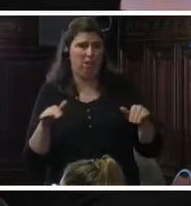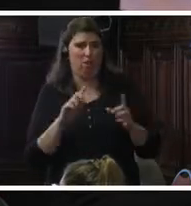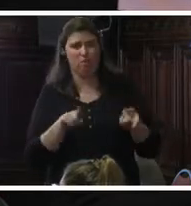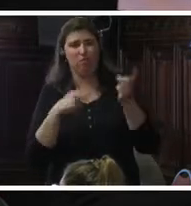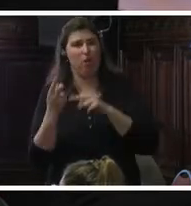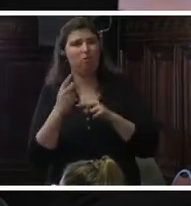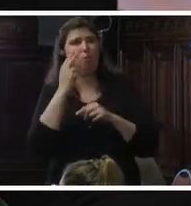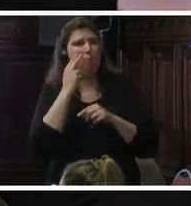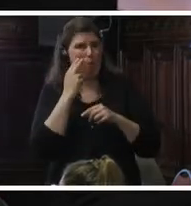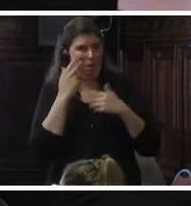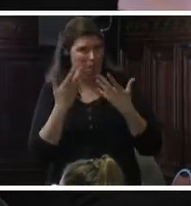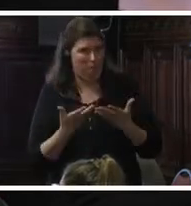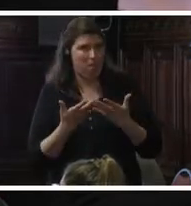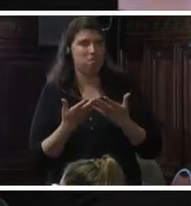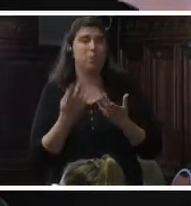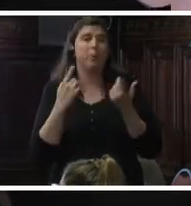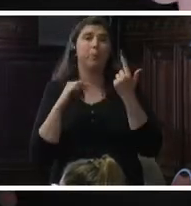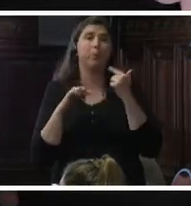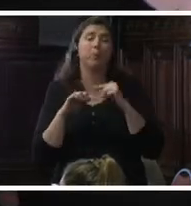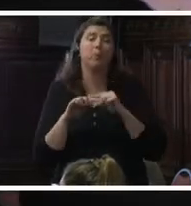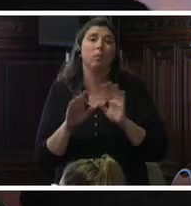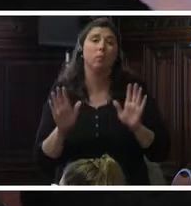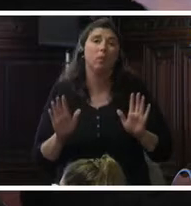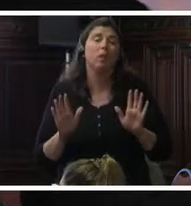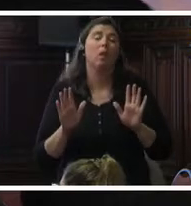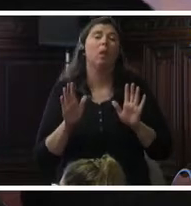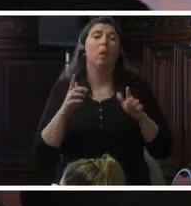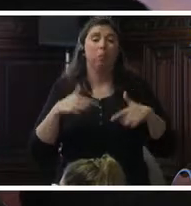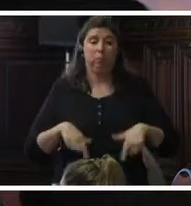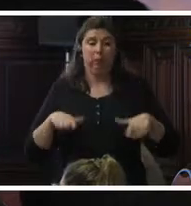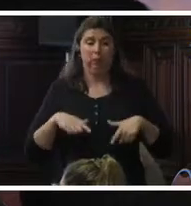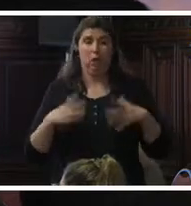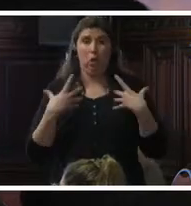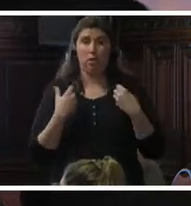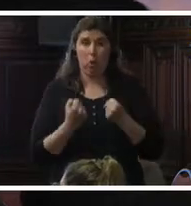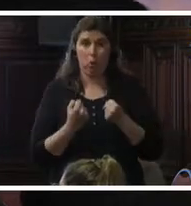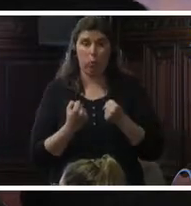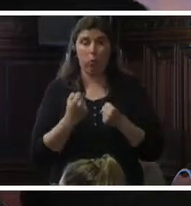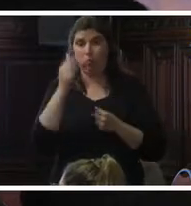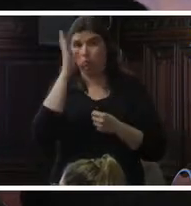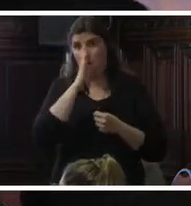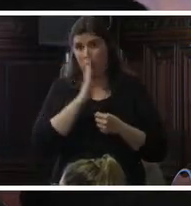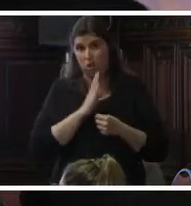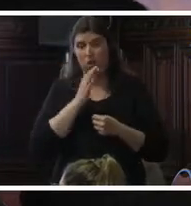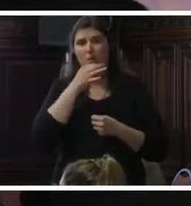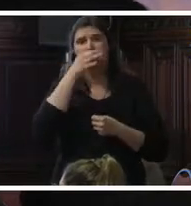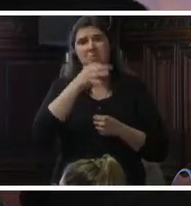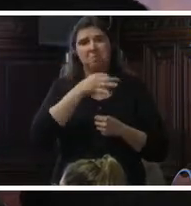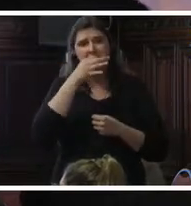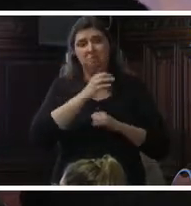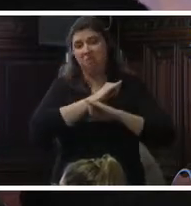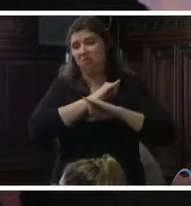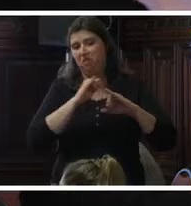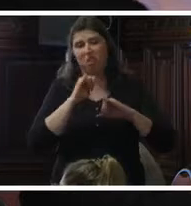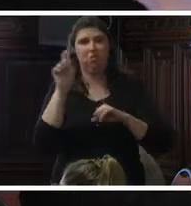realidade e dos casos que continuam a surgir, o Ministério da Saúde brasileiro declarou o fim da emergência de saúde